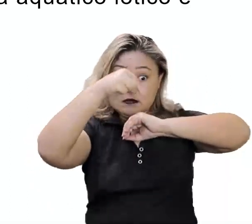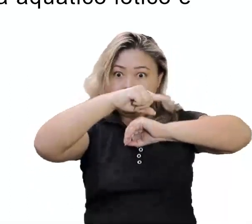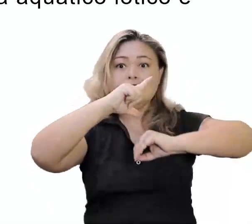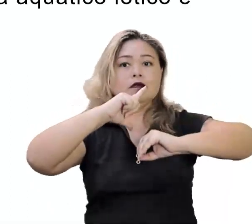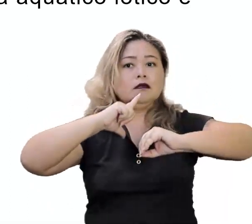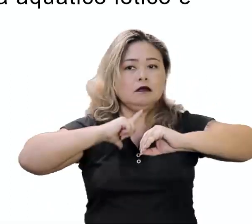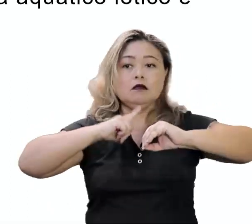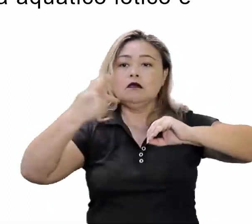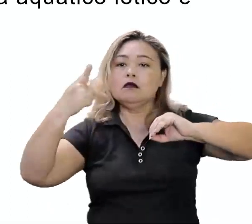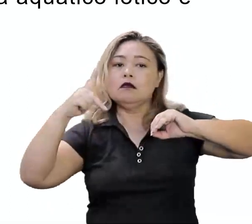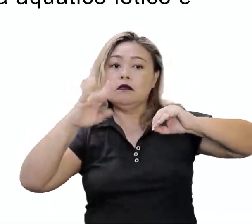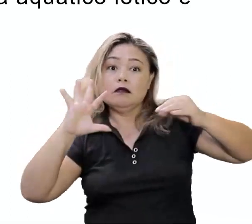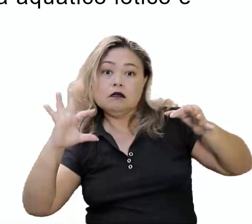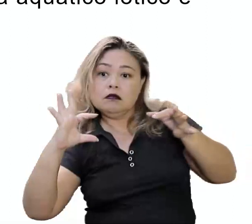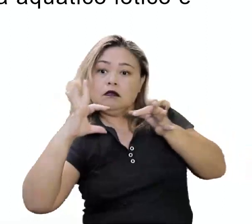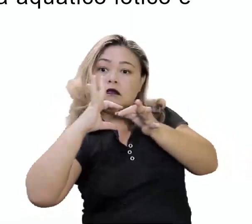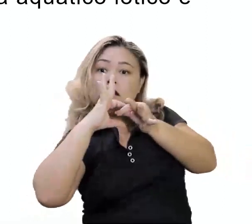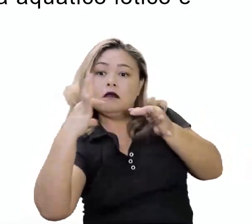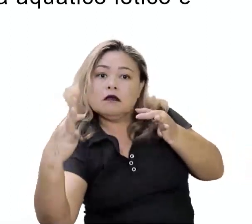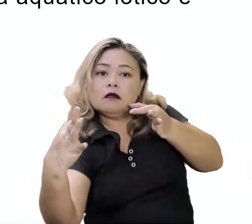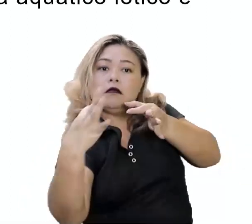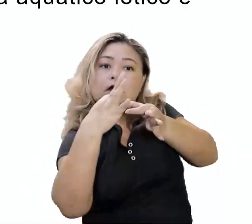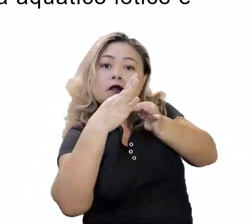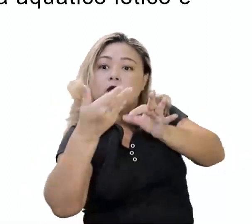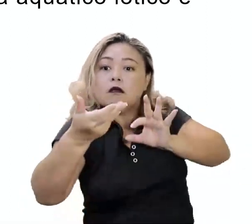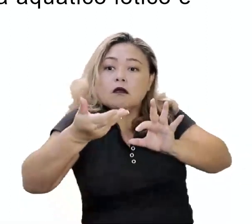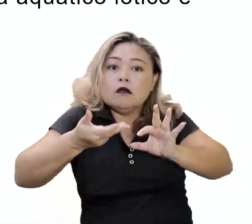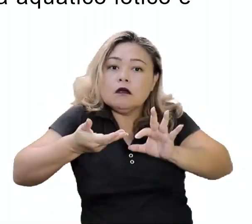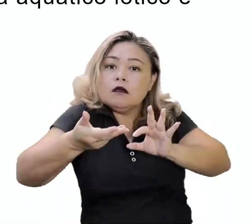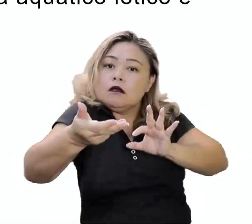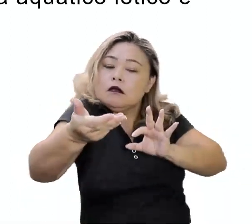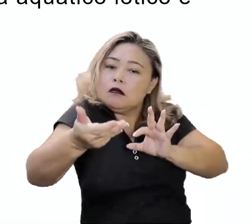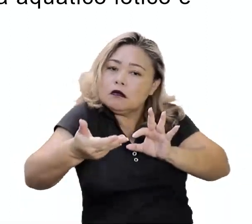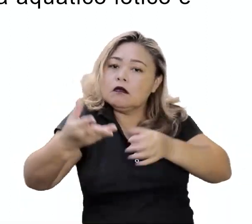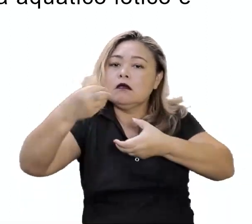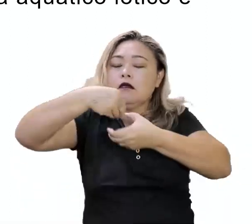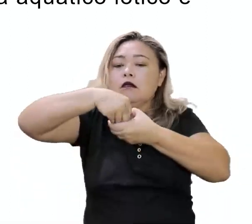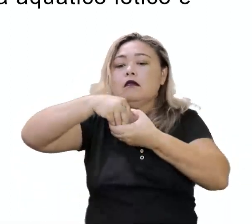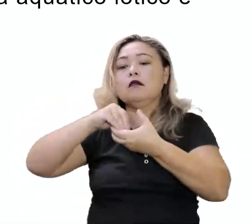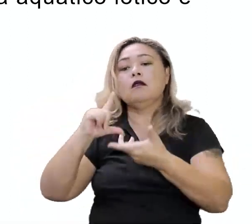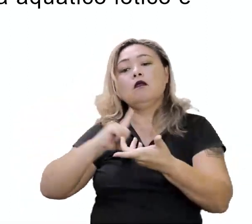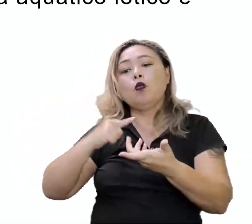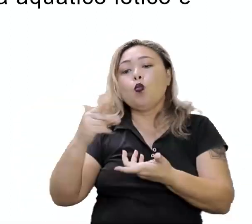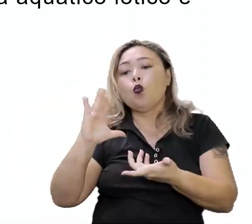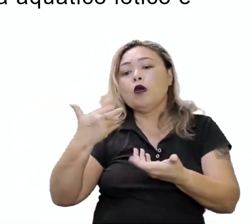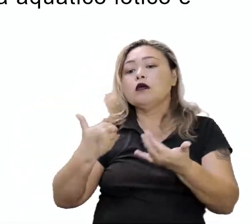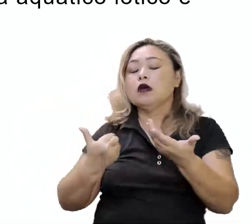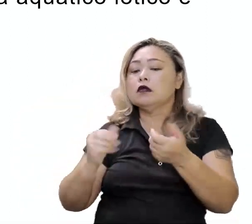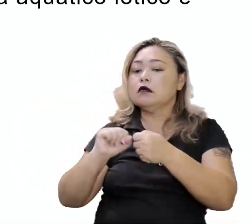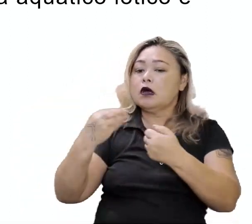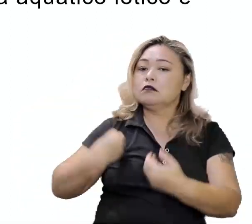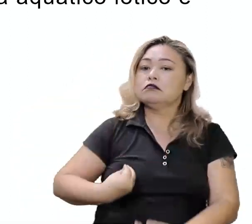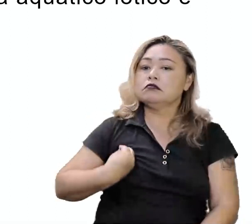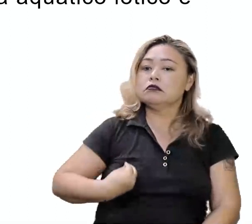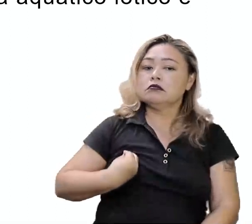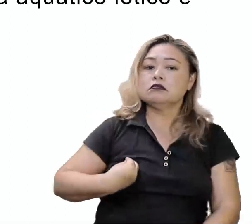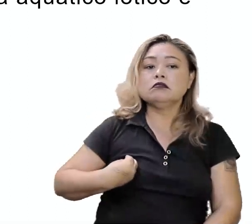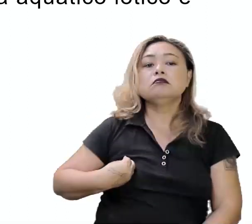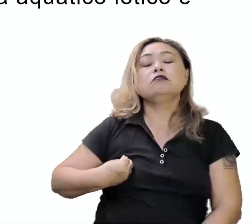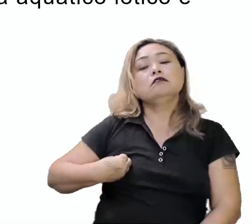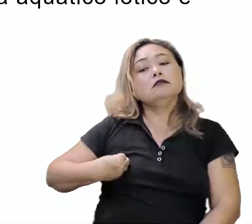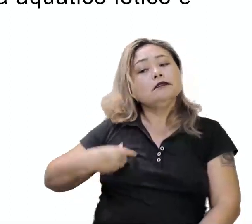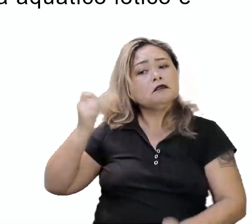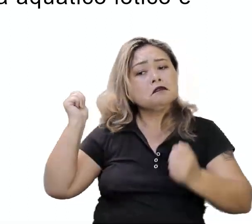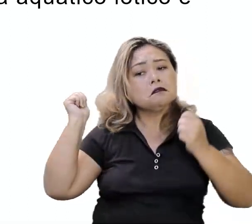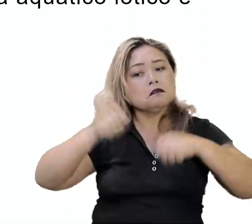ali presentes e sua dependência uns com os outros e com os elementos abióticos, permite a